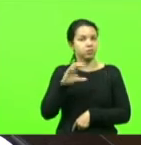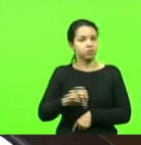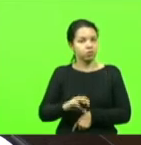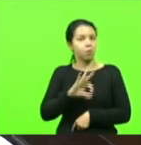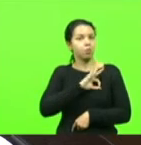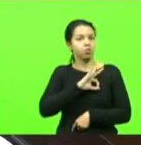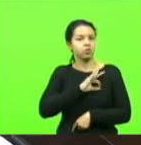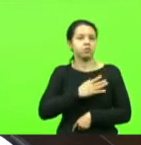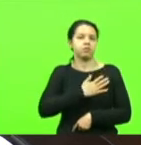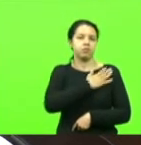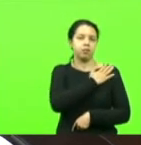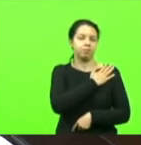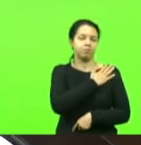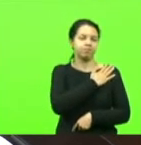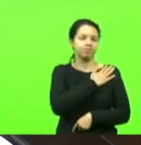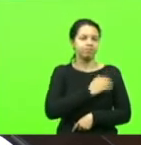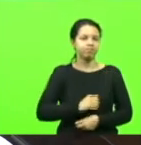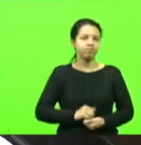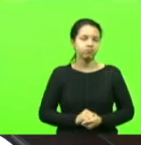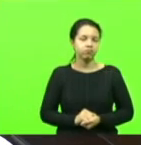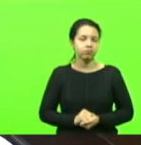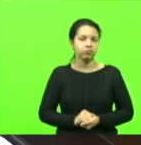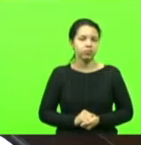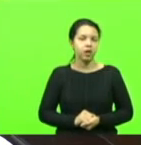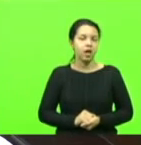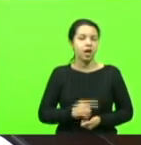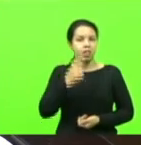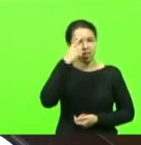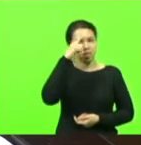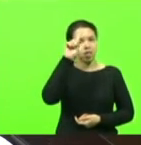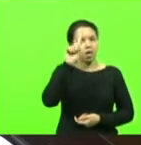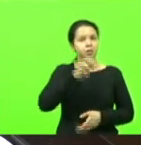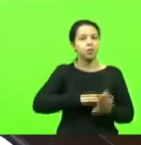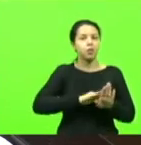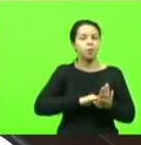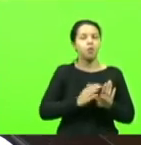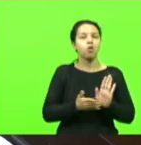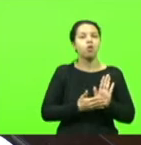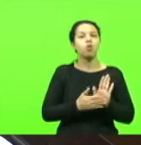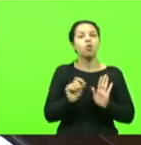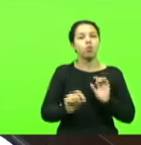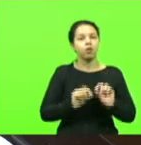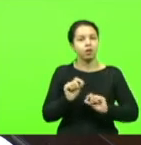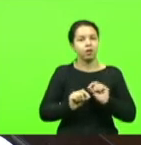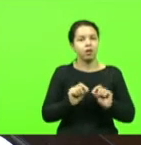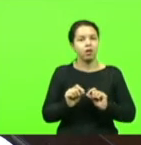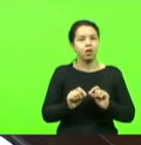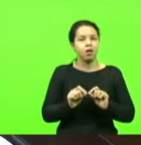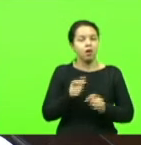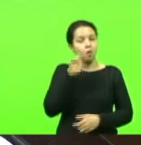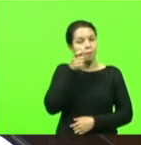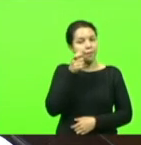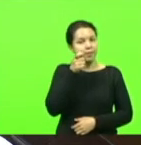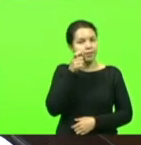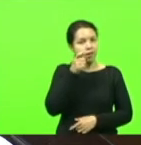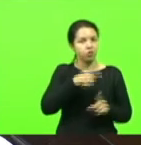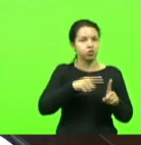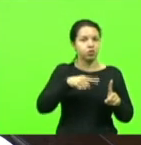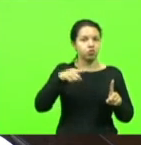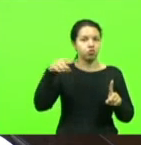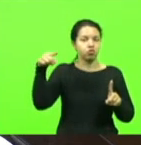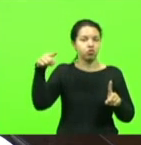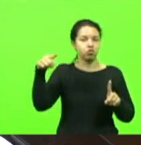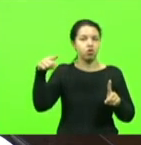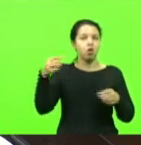a ideia central da da proposição é acompanhar aqui por meio de estatísticas o mapa da violência